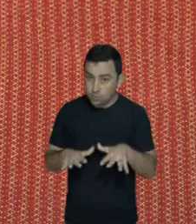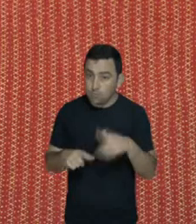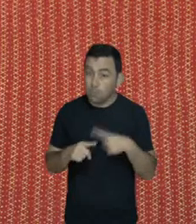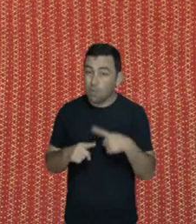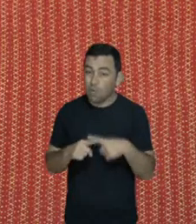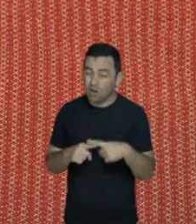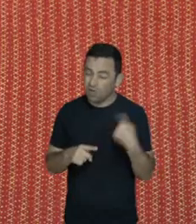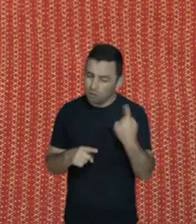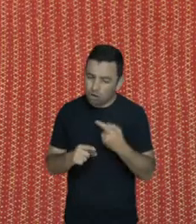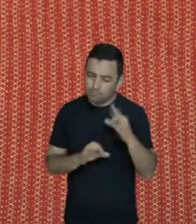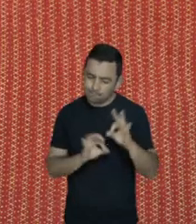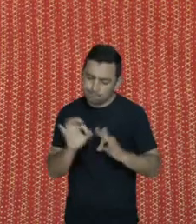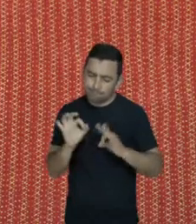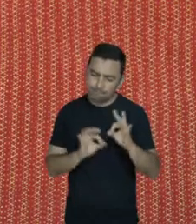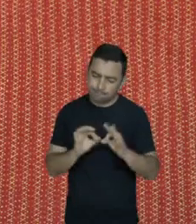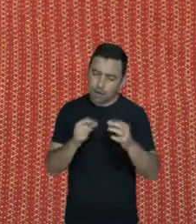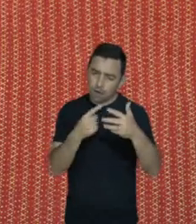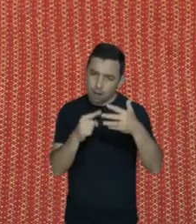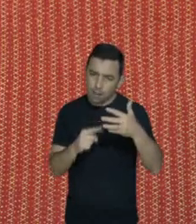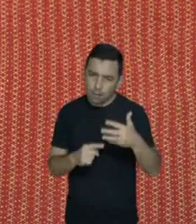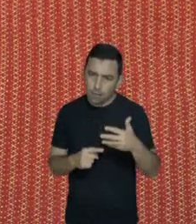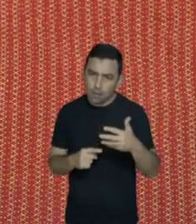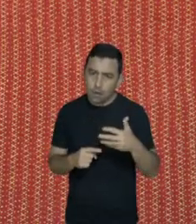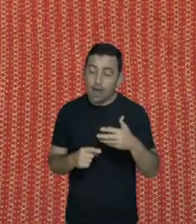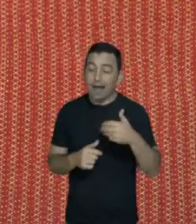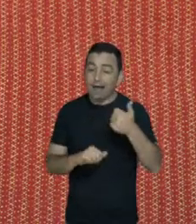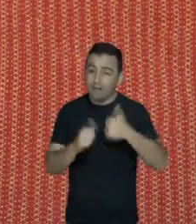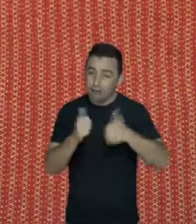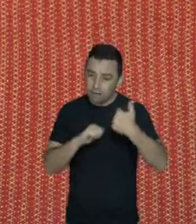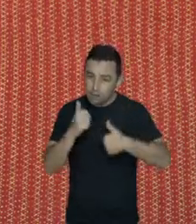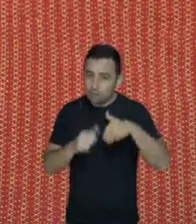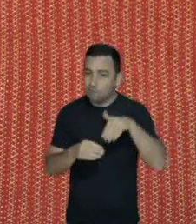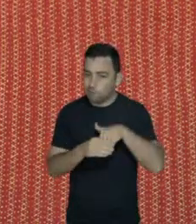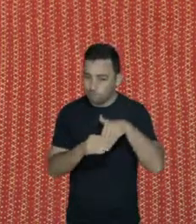alguns levantamentos ainda para fazermos a avaliação do nosso voto.